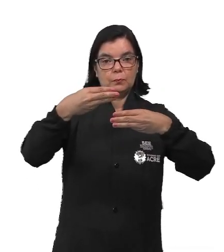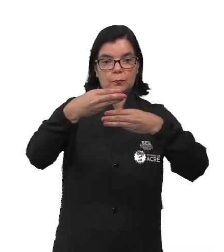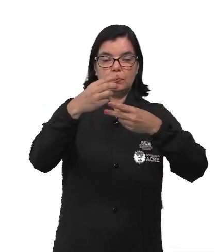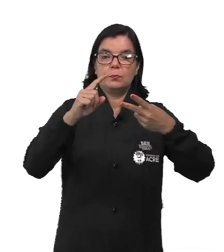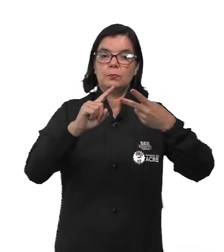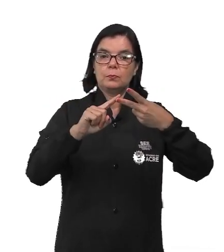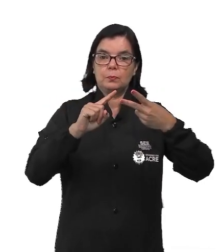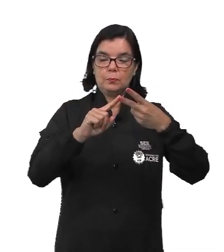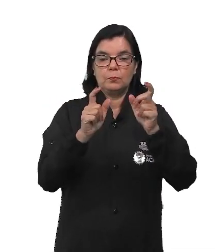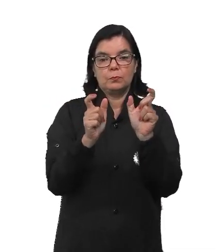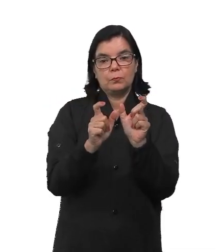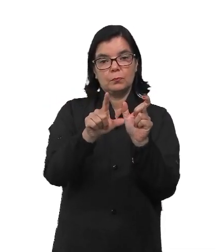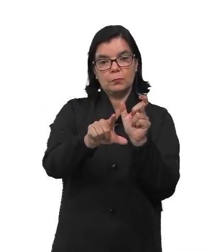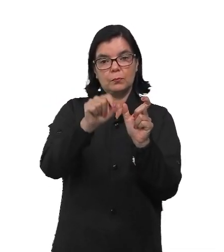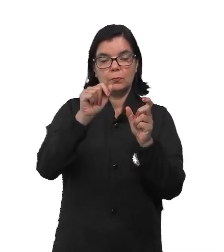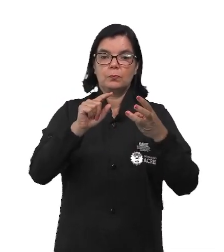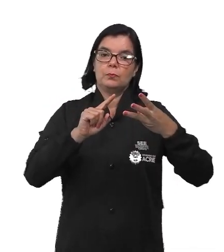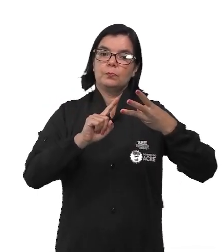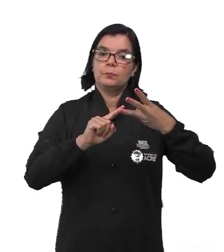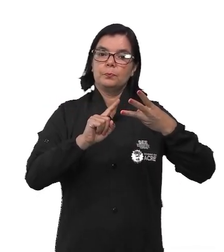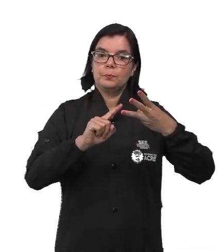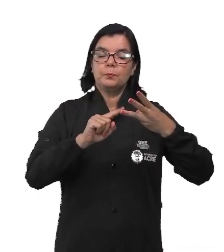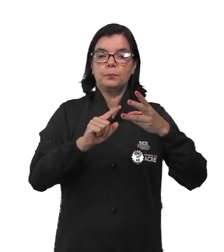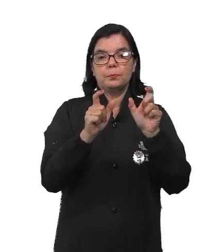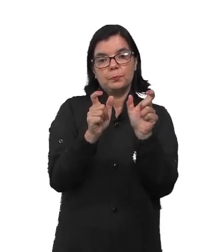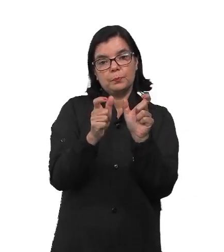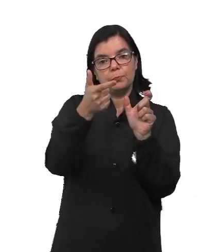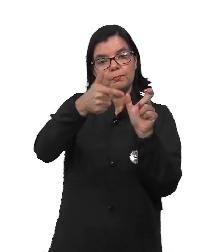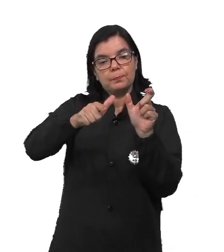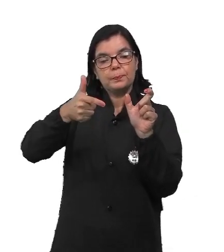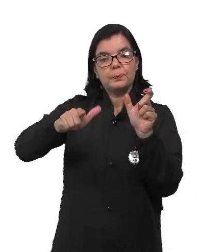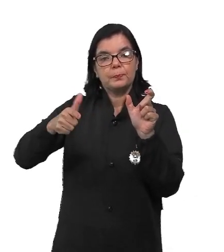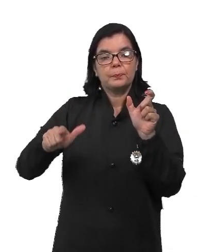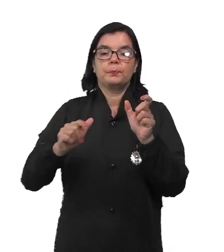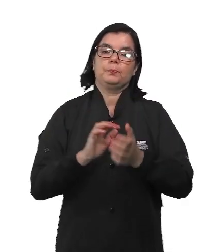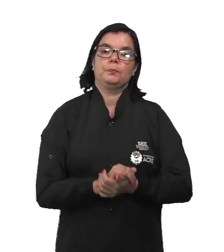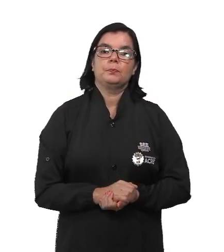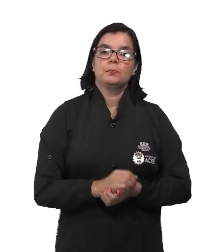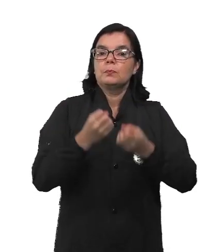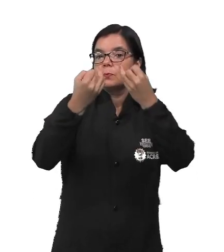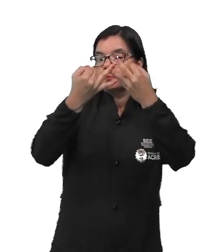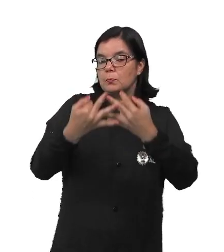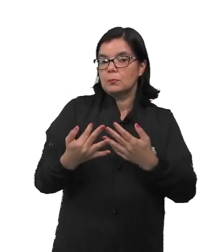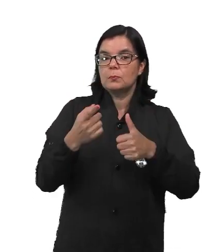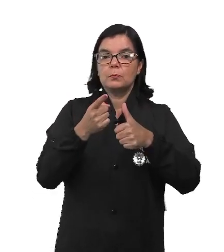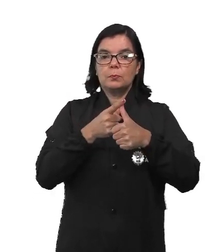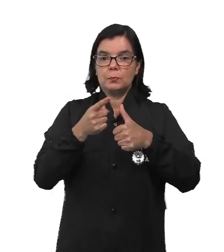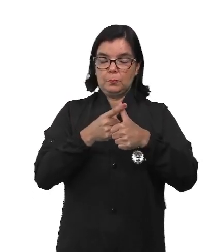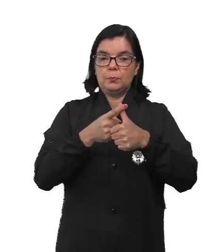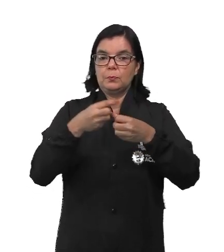a mediana e a moda. Deixa eu começar falando sobre a média.